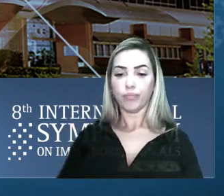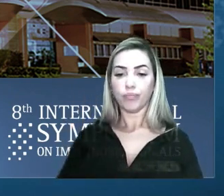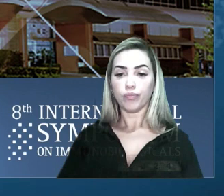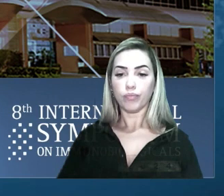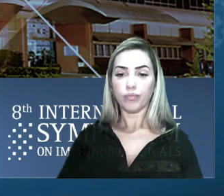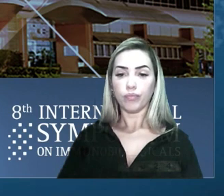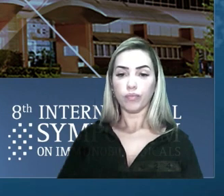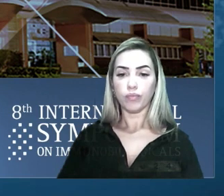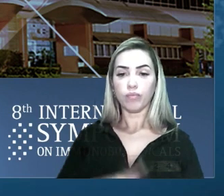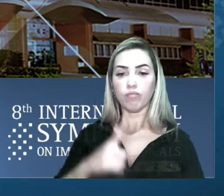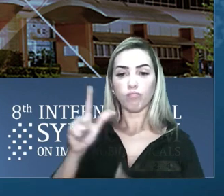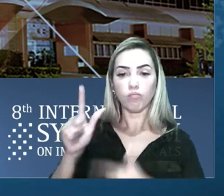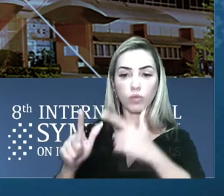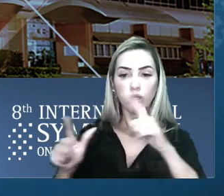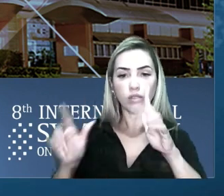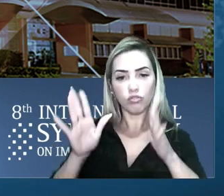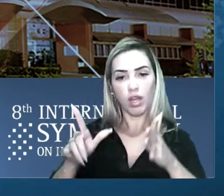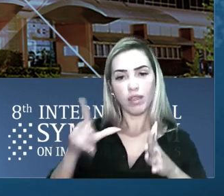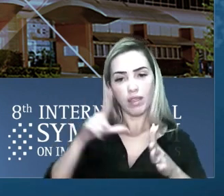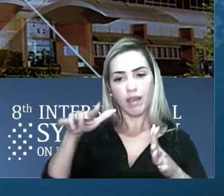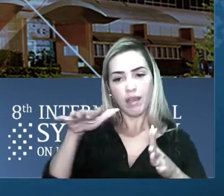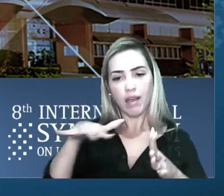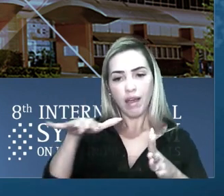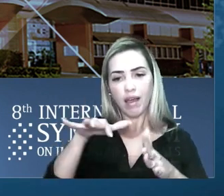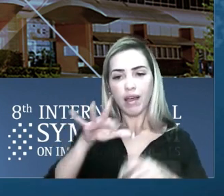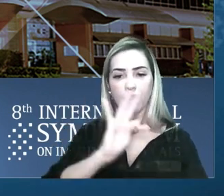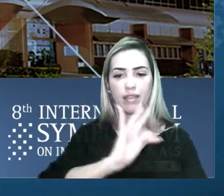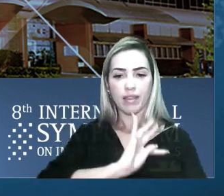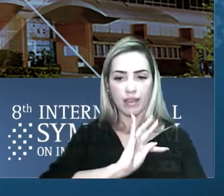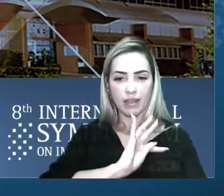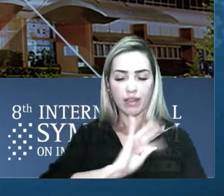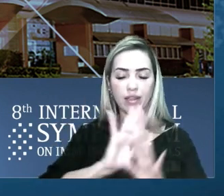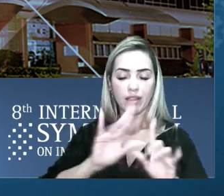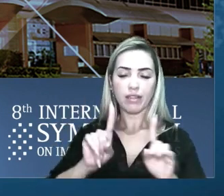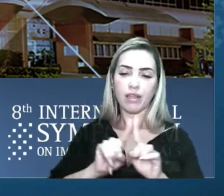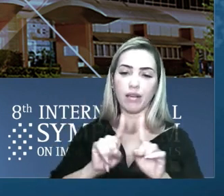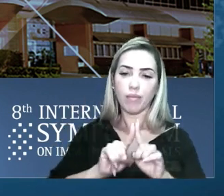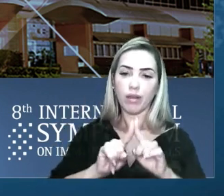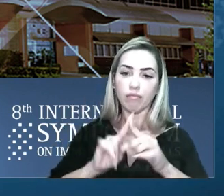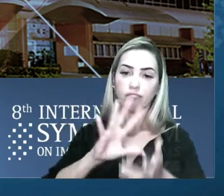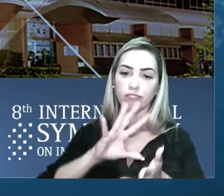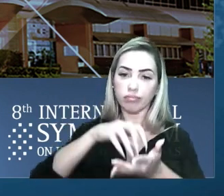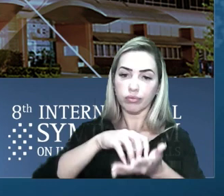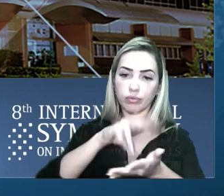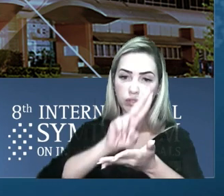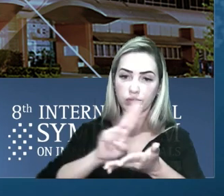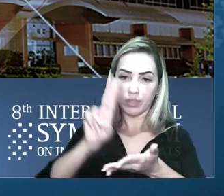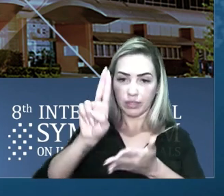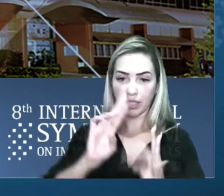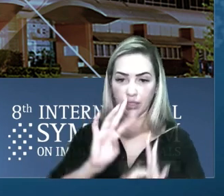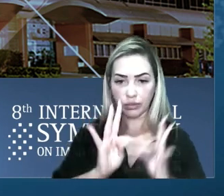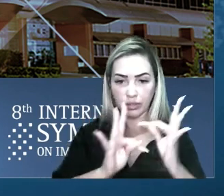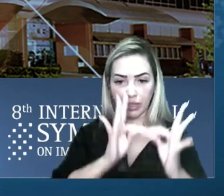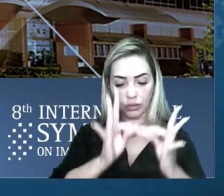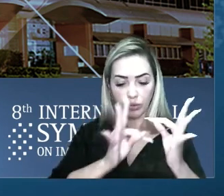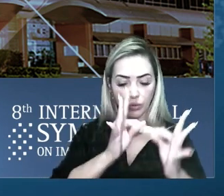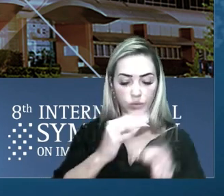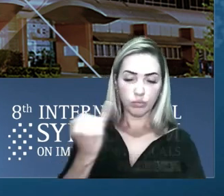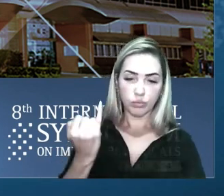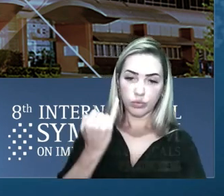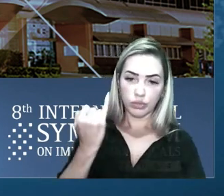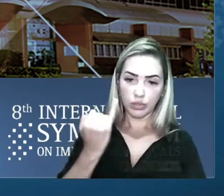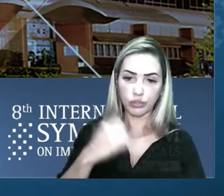outros, tem a parte técnica, mas também é um centro universitário e um centro tecnológico importante. E eles